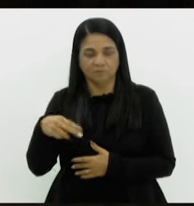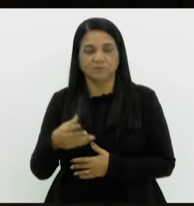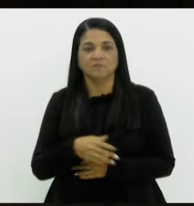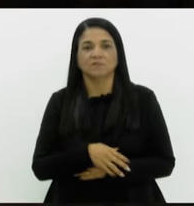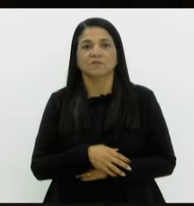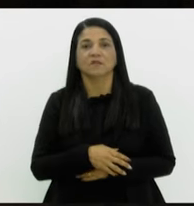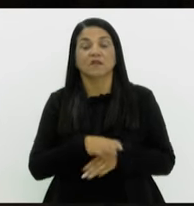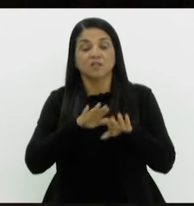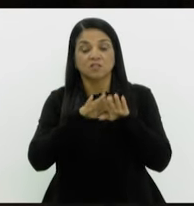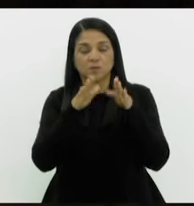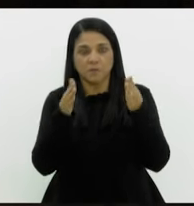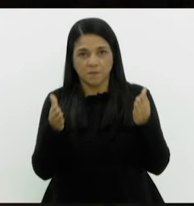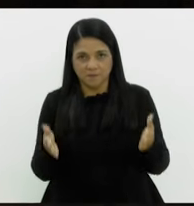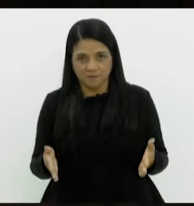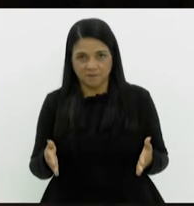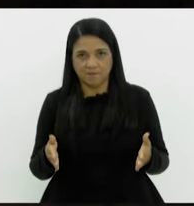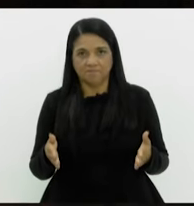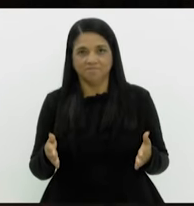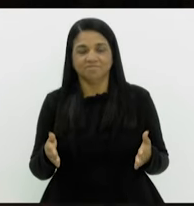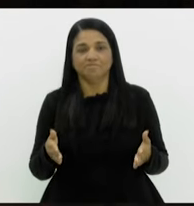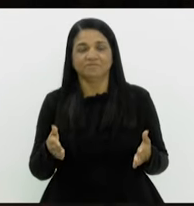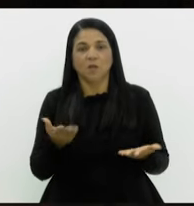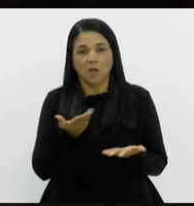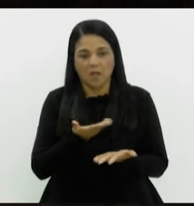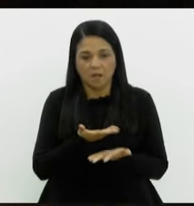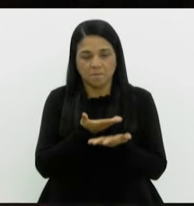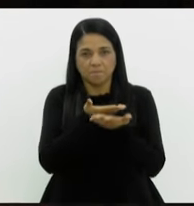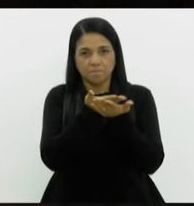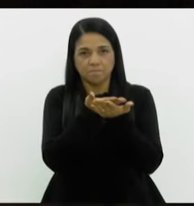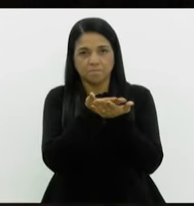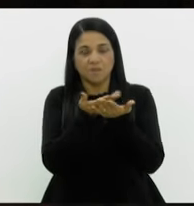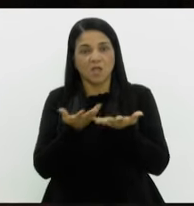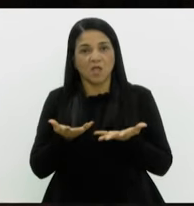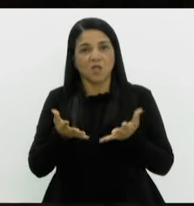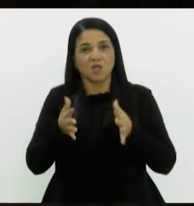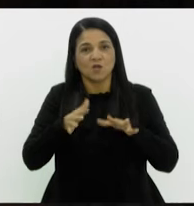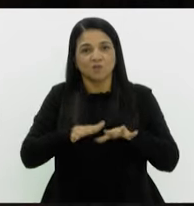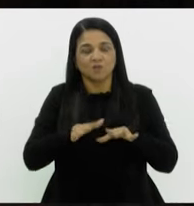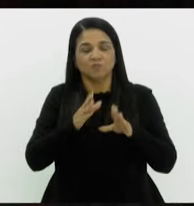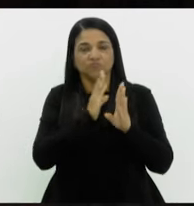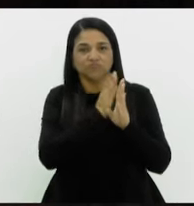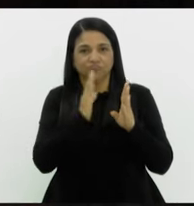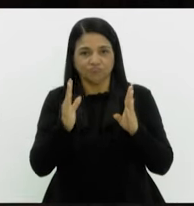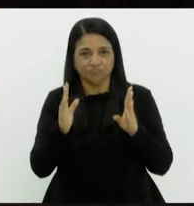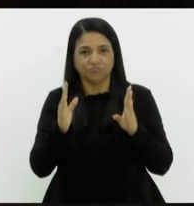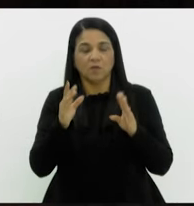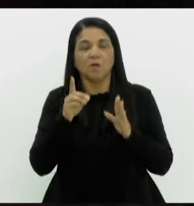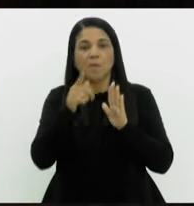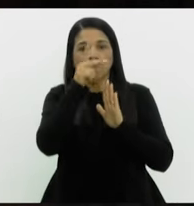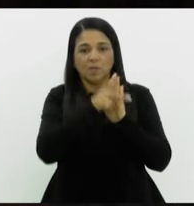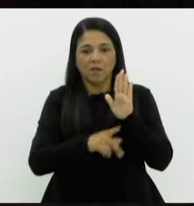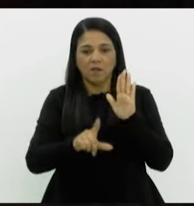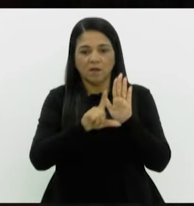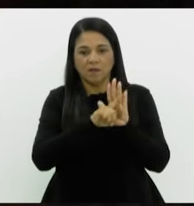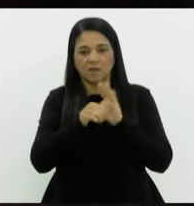Há sobre a mesa o seguinte requerimento. Inclusão na ordem do dia, o projeto de lei